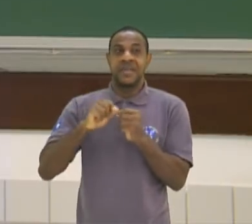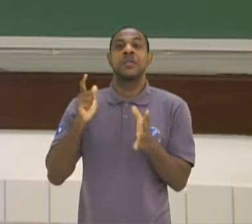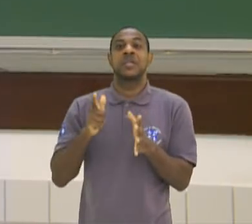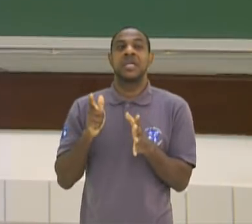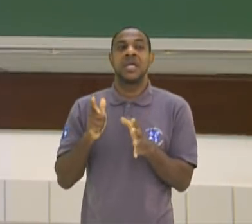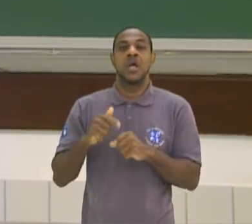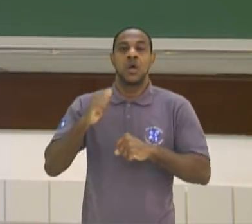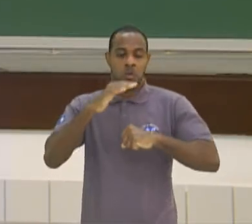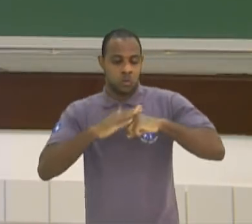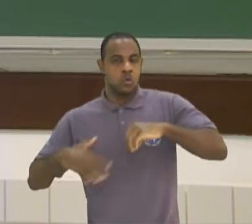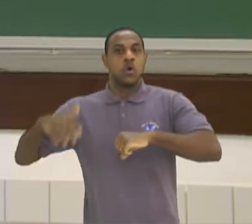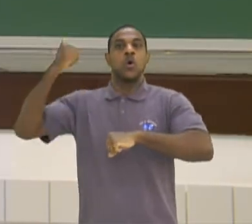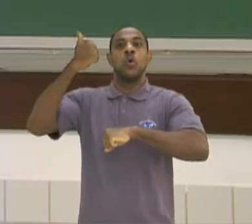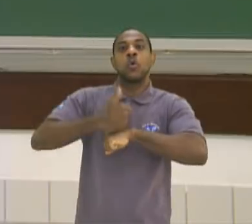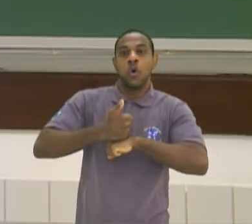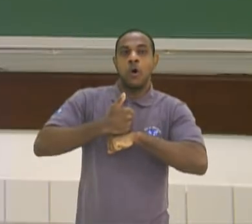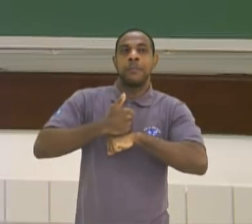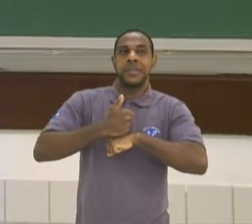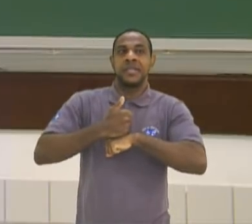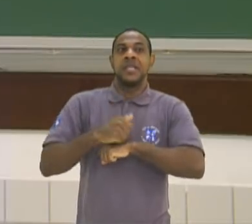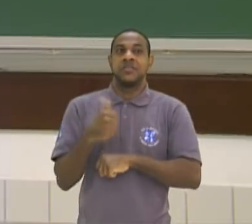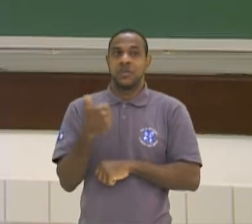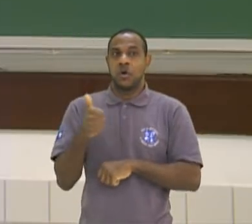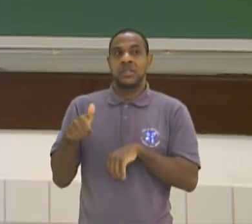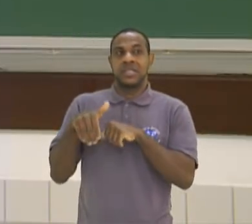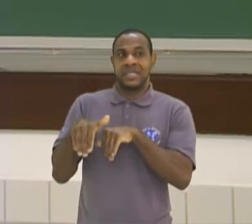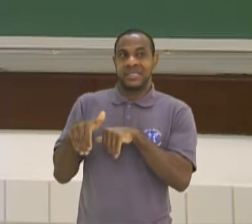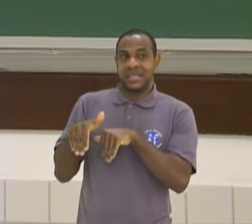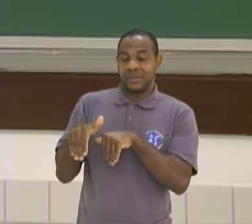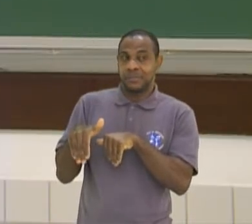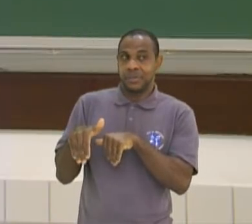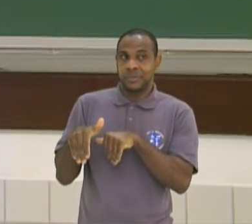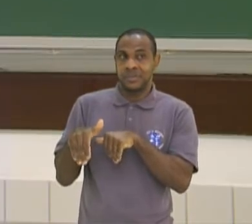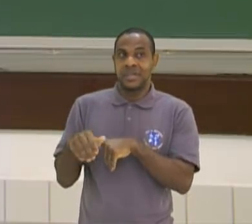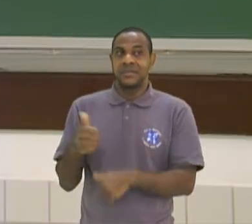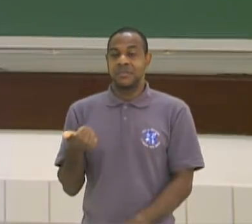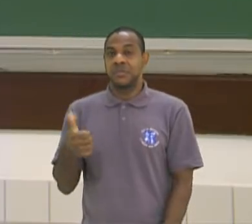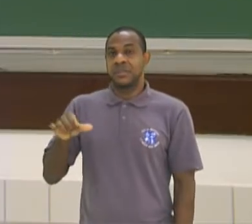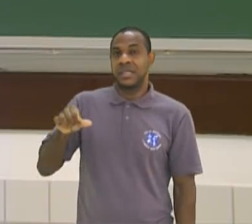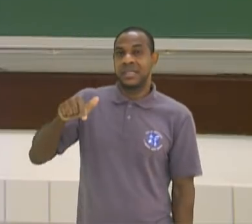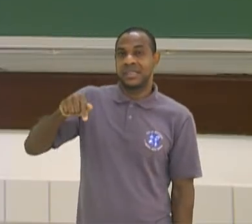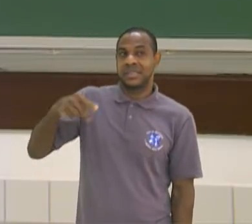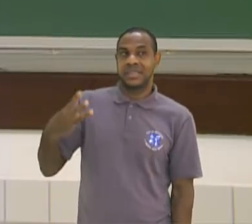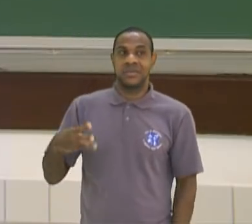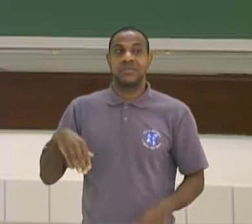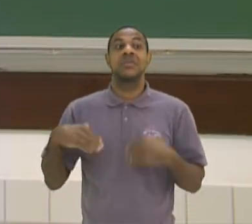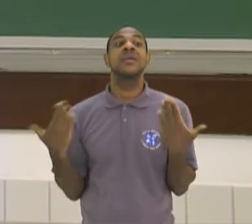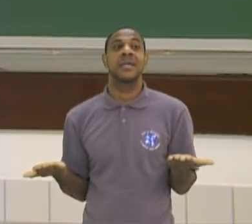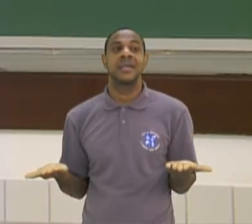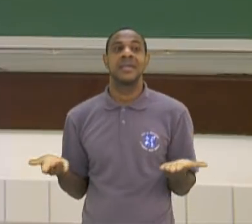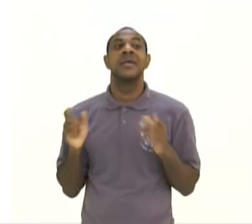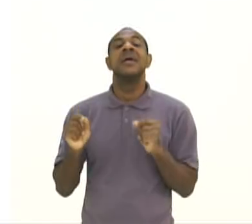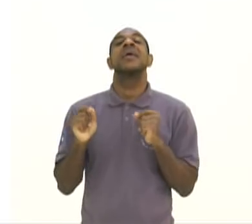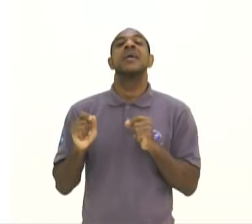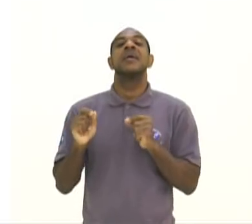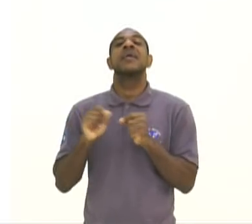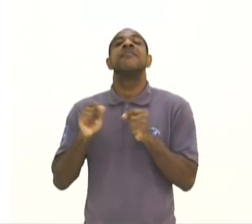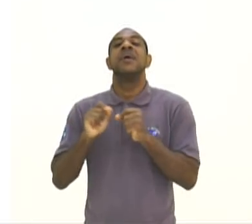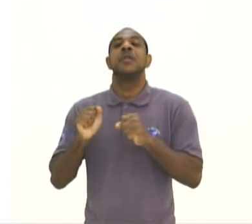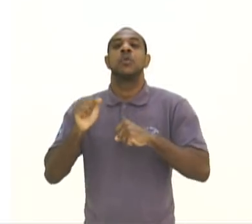de 1973? Professores? Operários? Você viu muito bem que foram